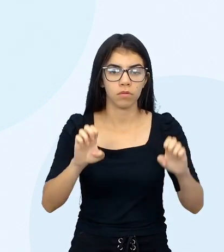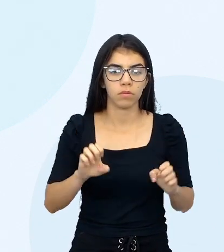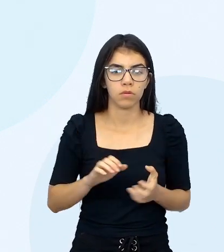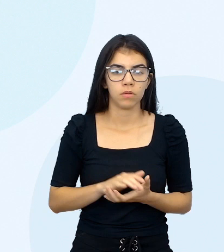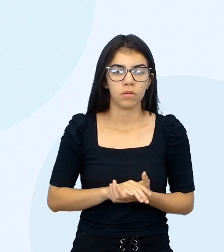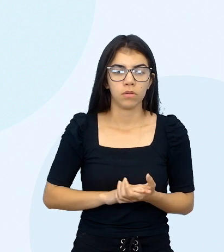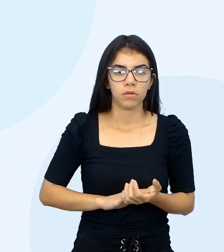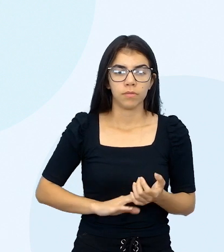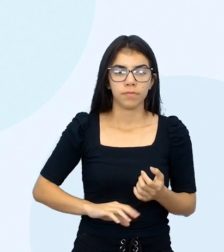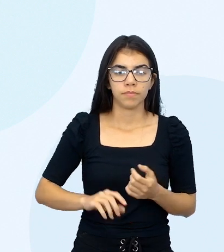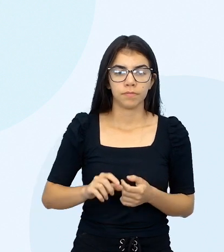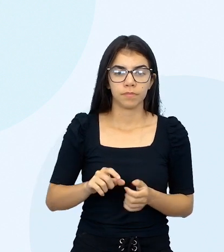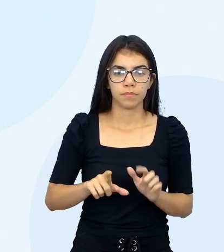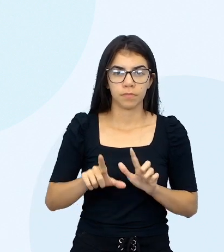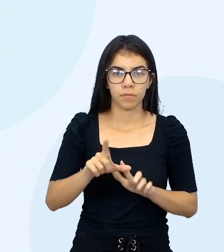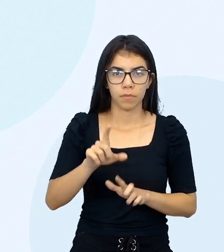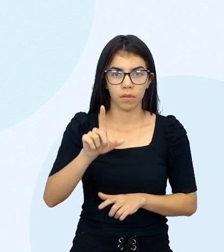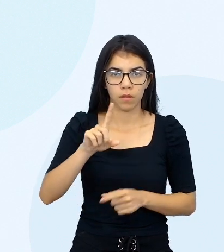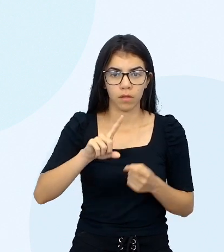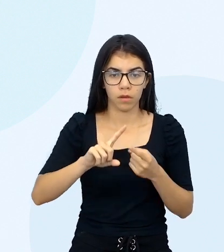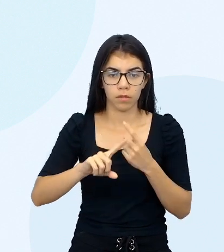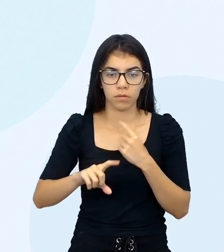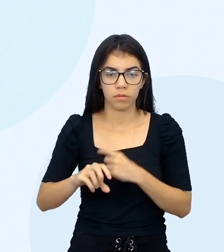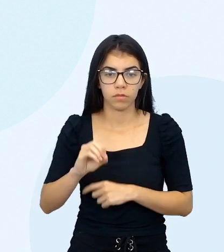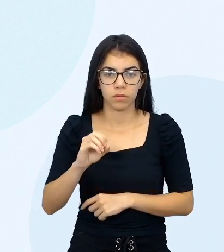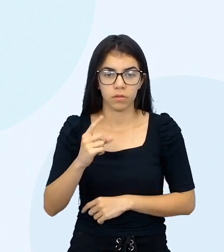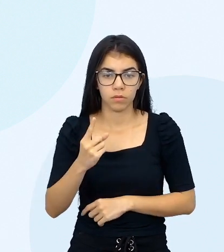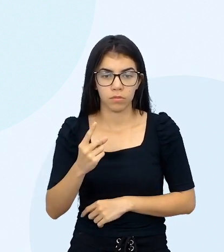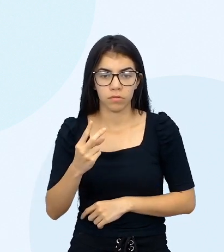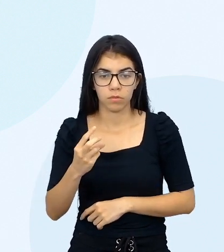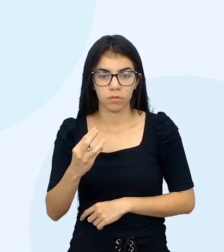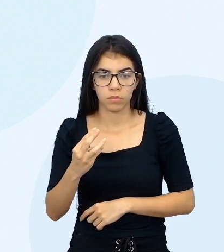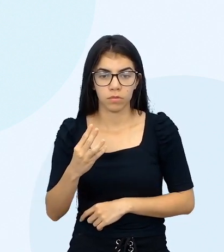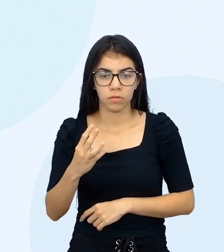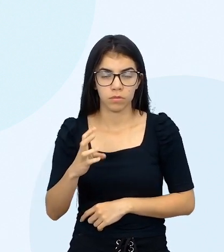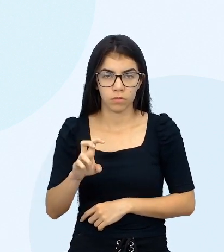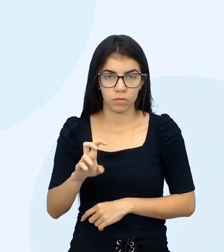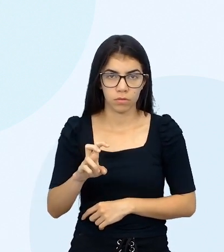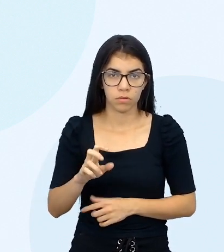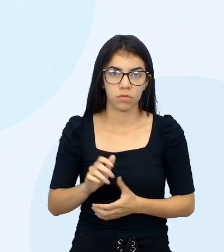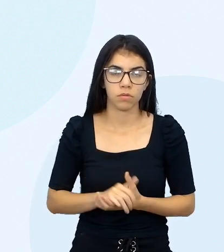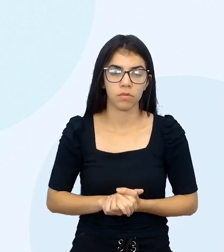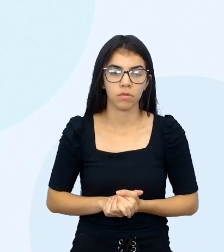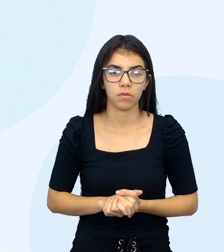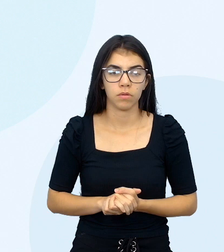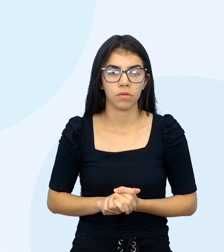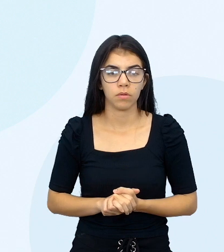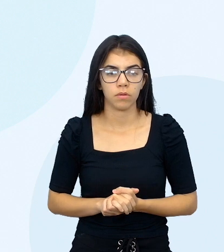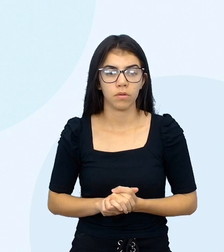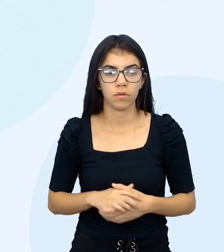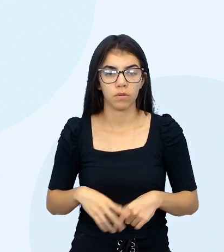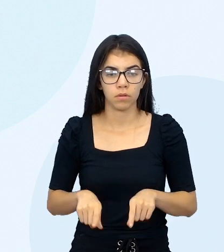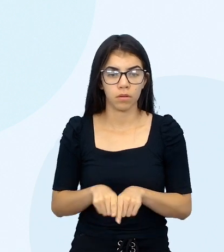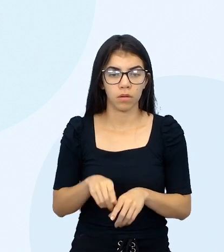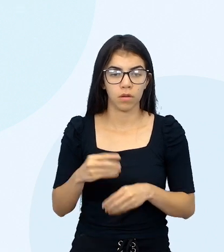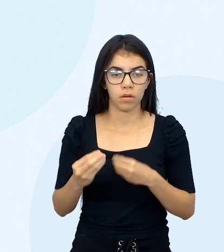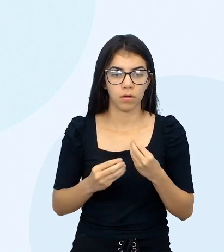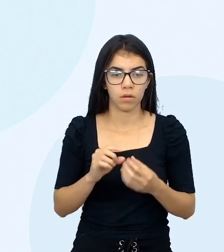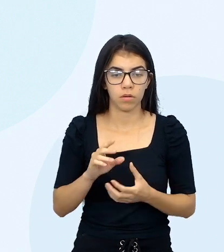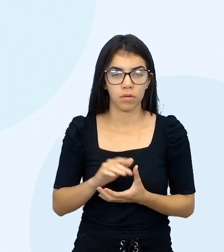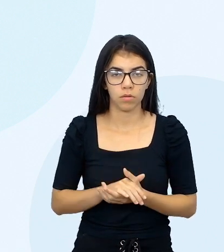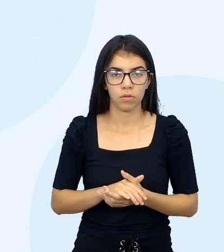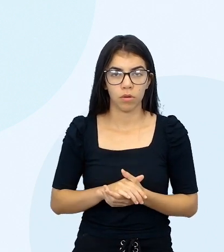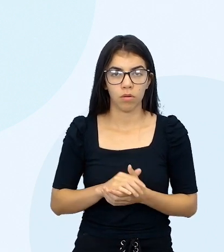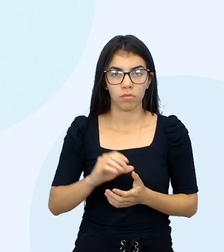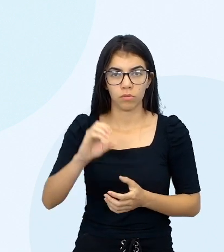Sim. Certo? Que tem lá o 0, 1, 2, 3, 4, 5, 6. Claro, a gente só usou do 1 a 5, né? Sim. E como se a gente tivesse um eixo Y bem